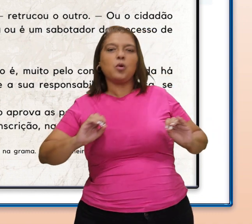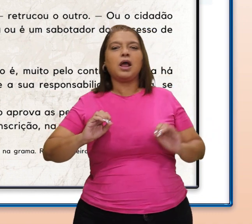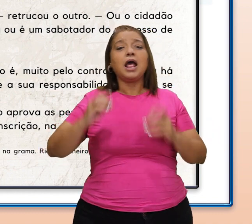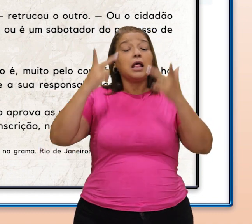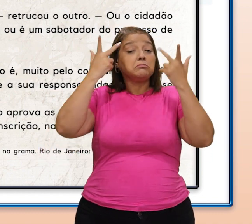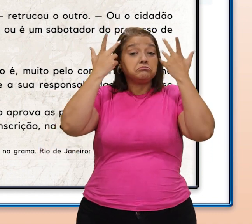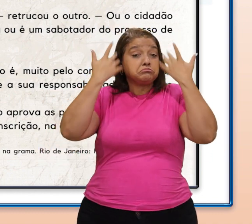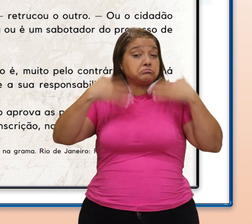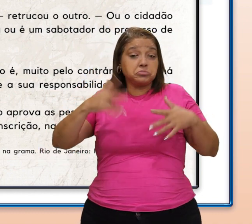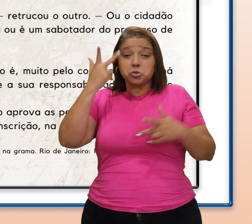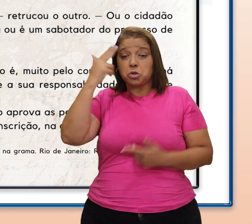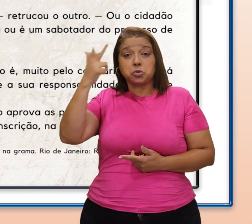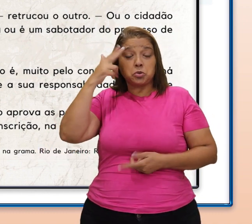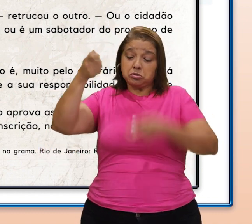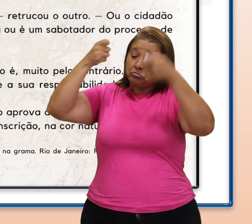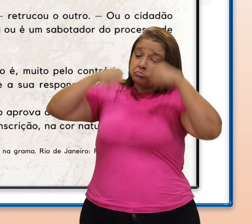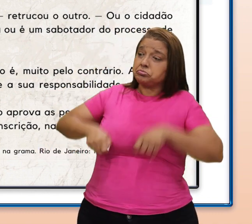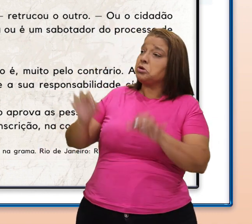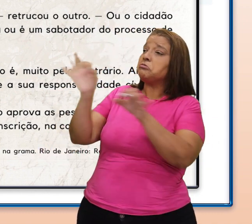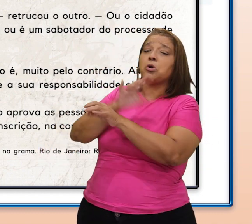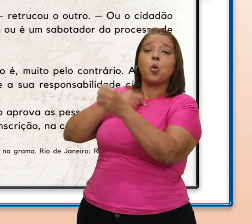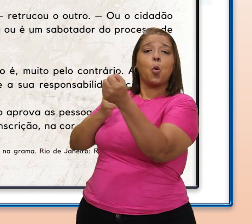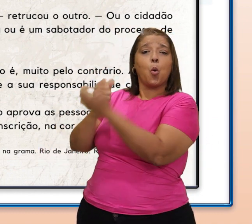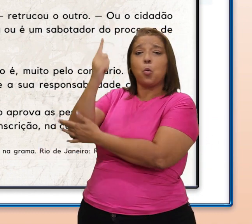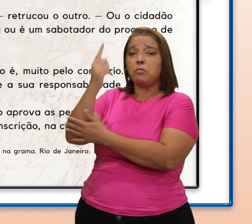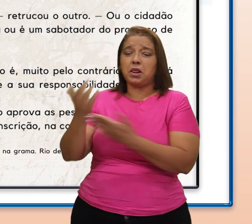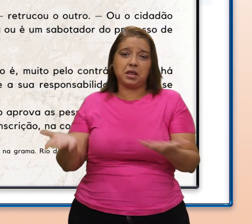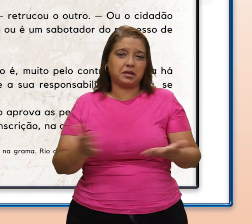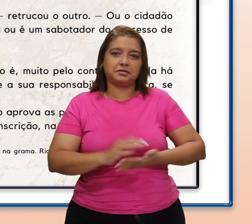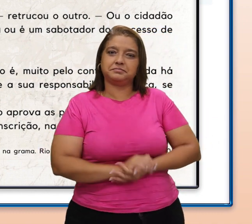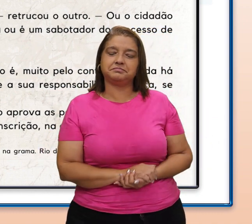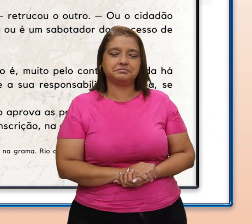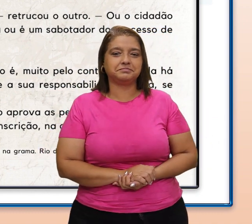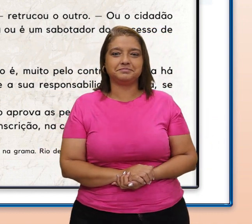na cor natural em que saiu da fábrica.